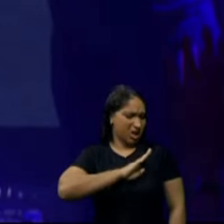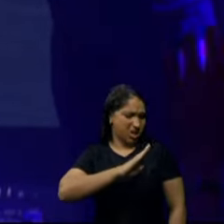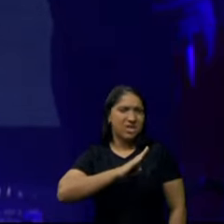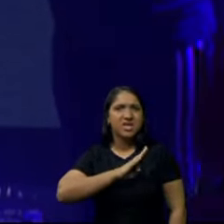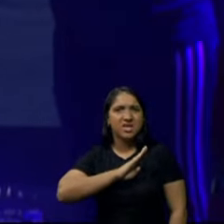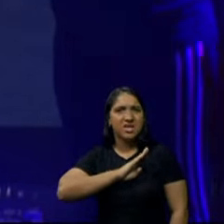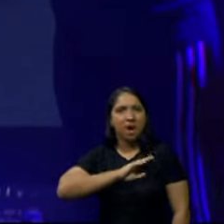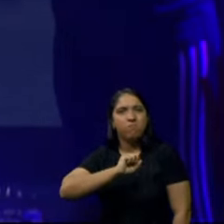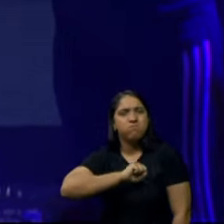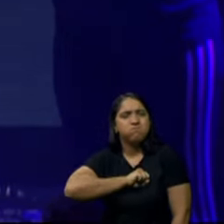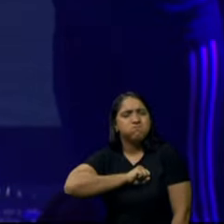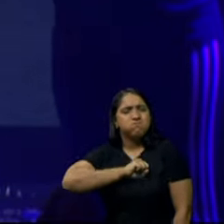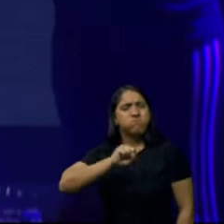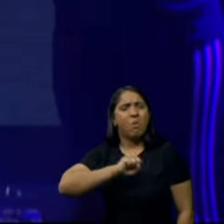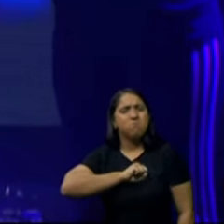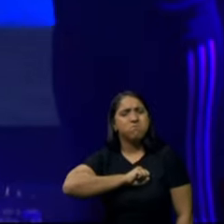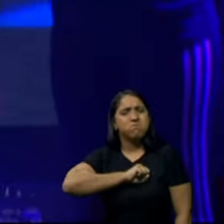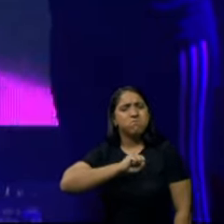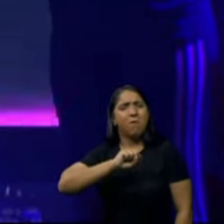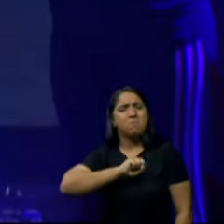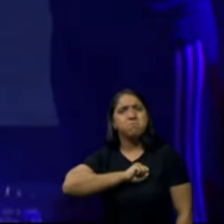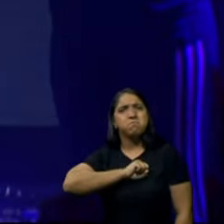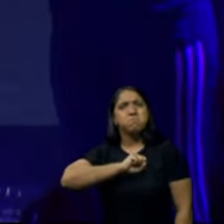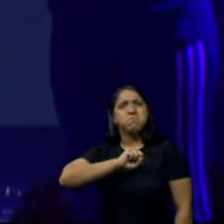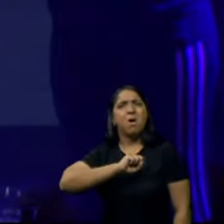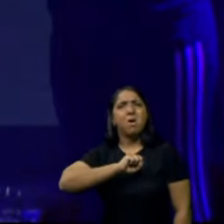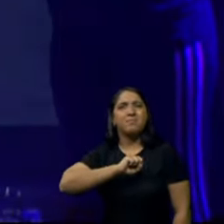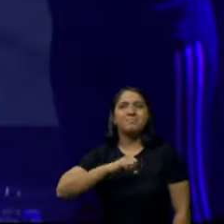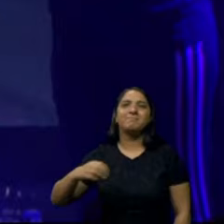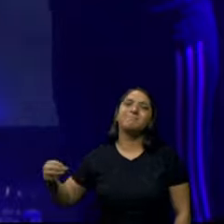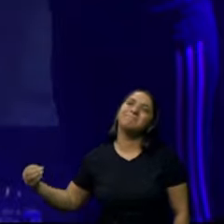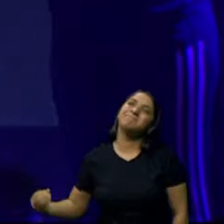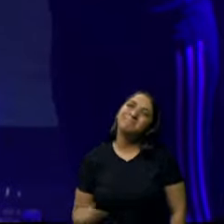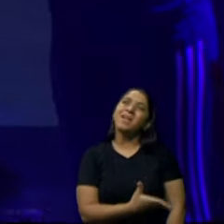coração você de novo